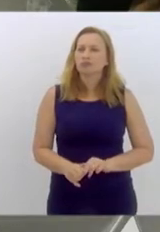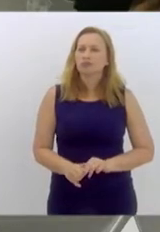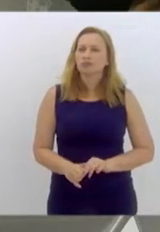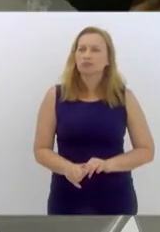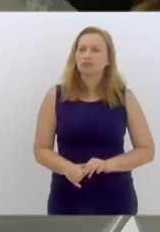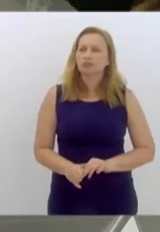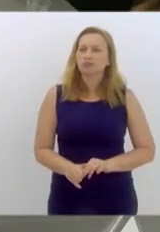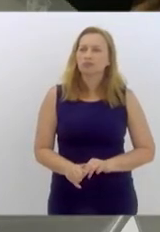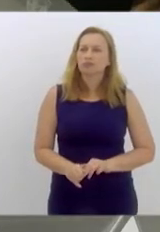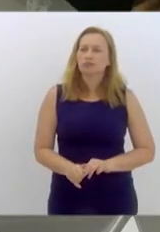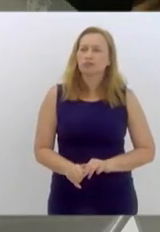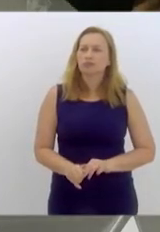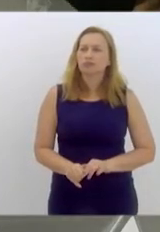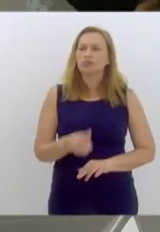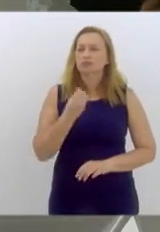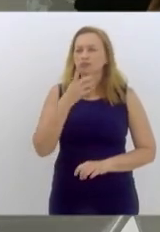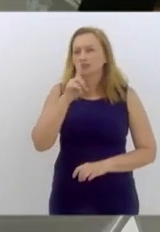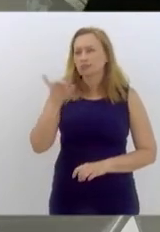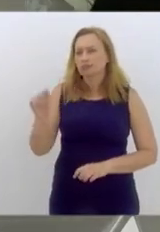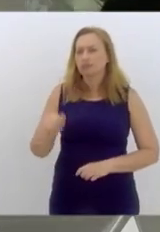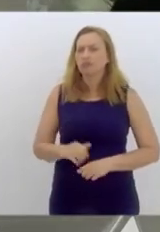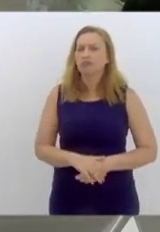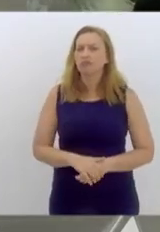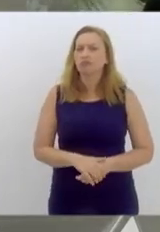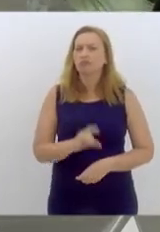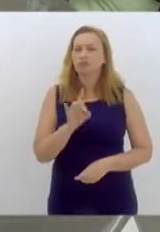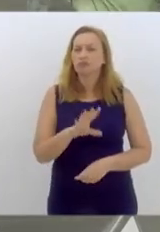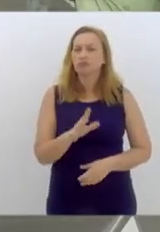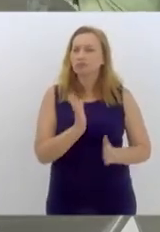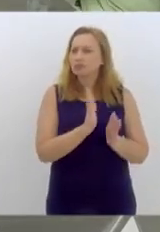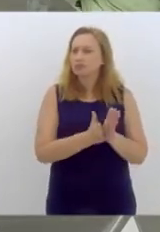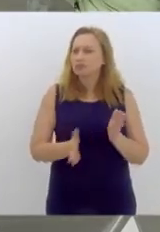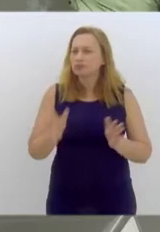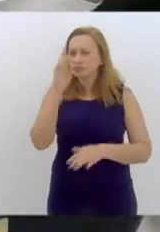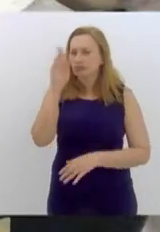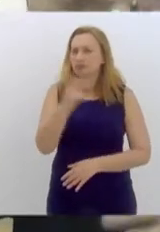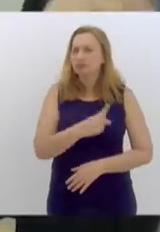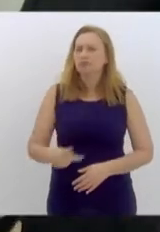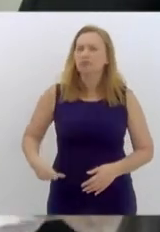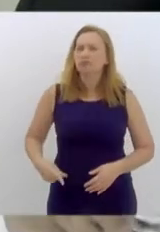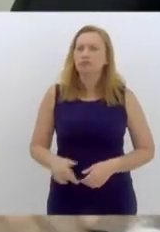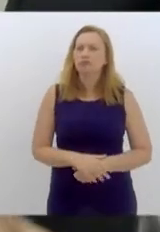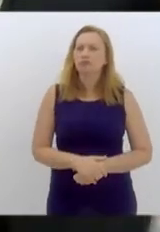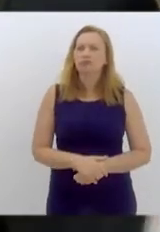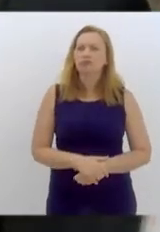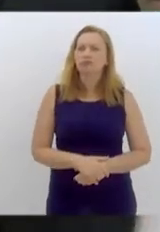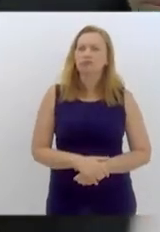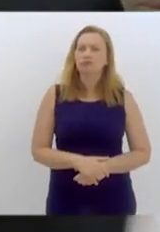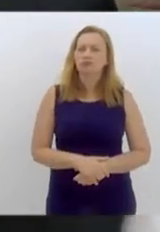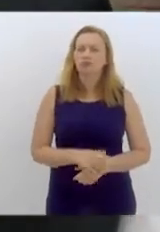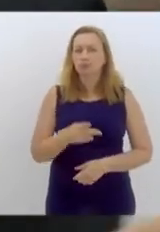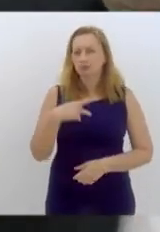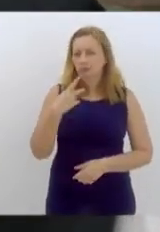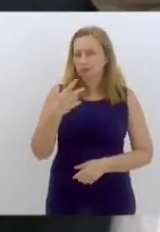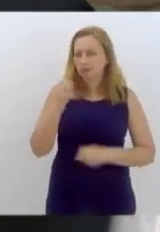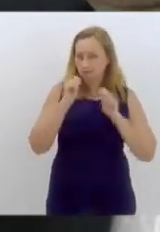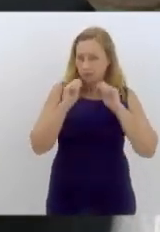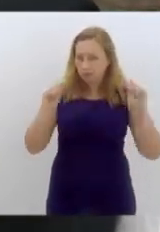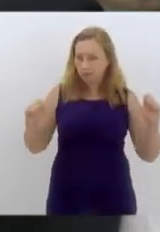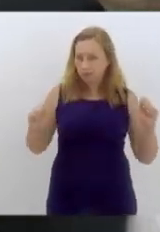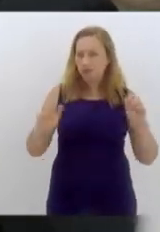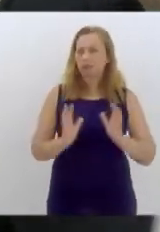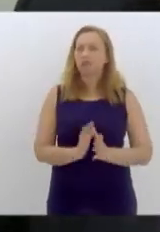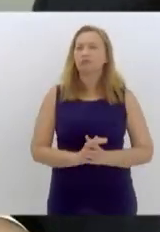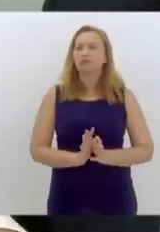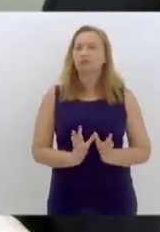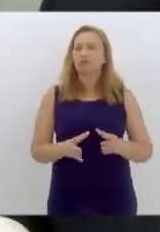Saudar aqui a todos. Bom dia. Só uma questão de ordem, presidente. Como diz o meu assessor da bancada,